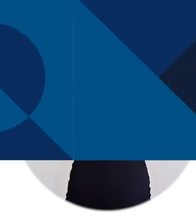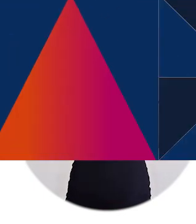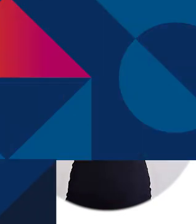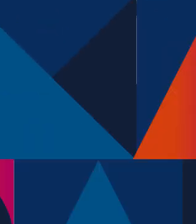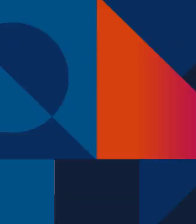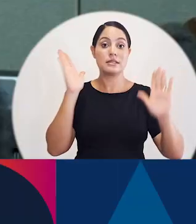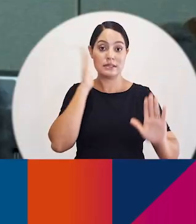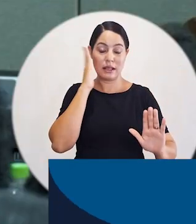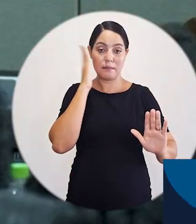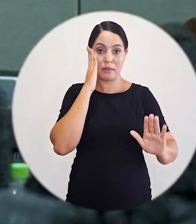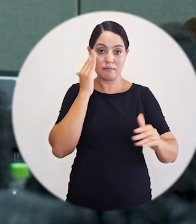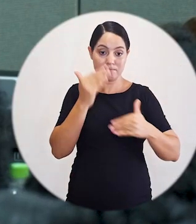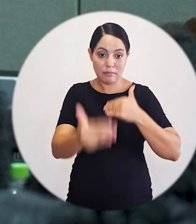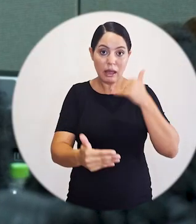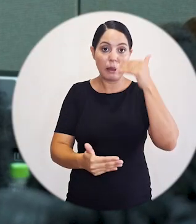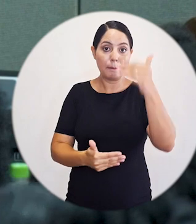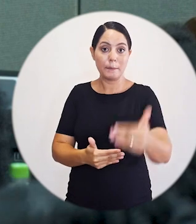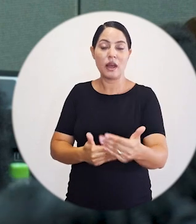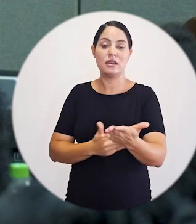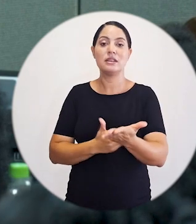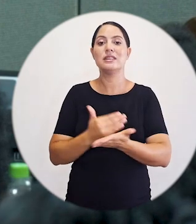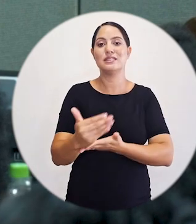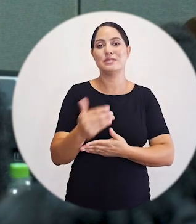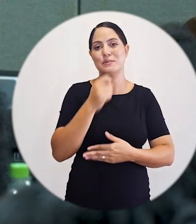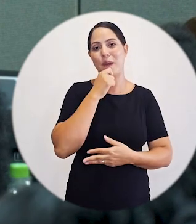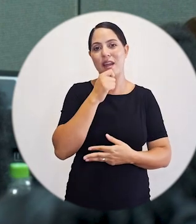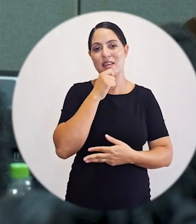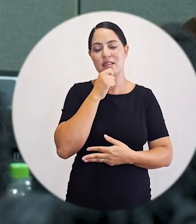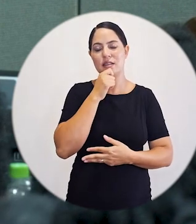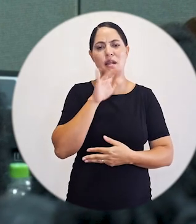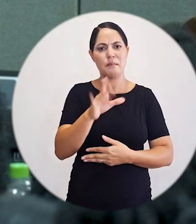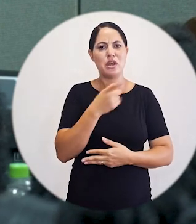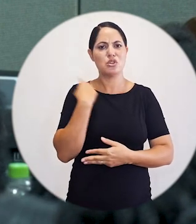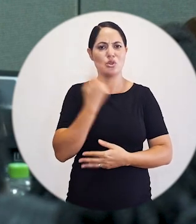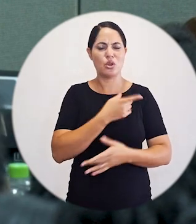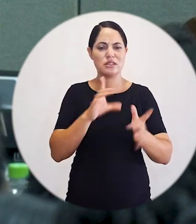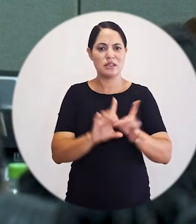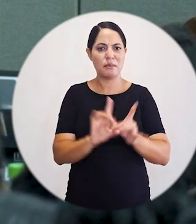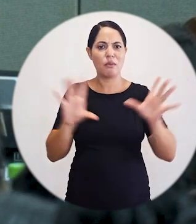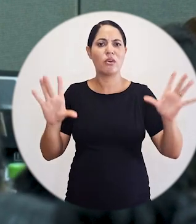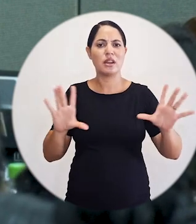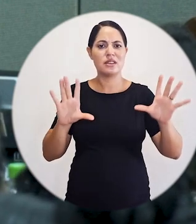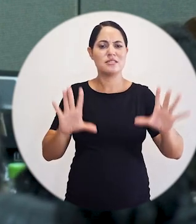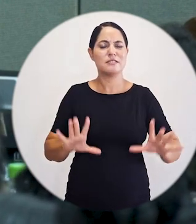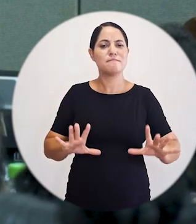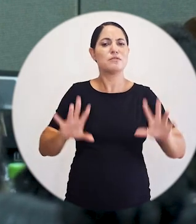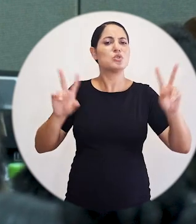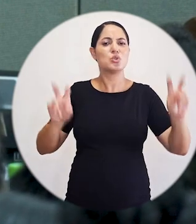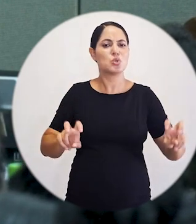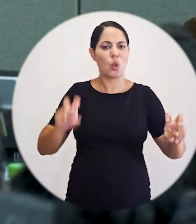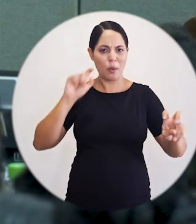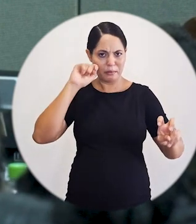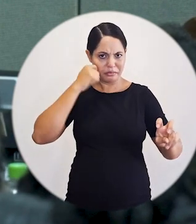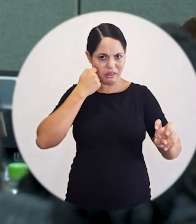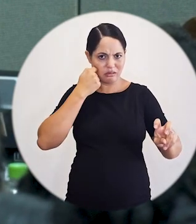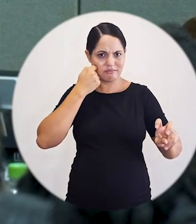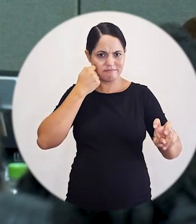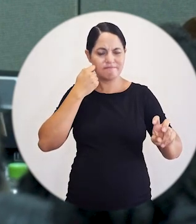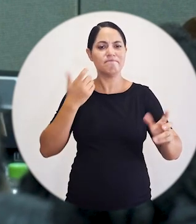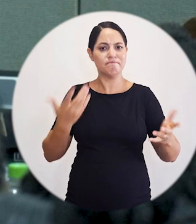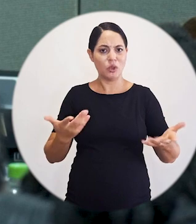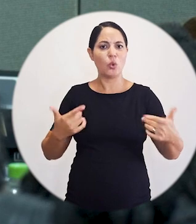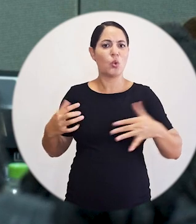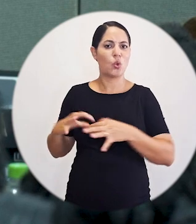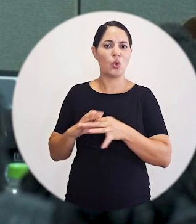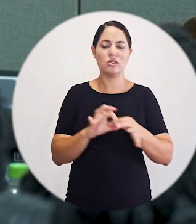passo. Pensar as relações raciais na advocacia exige revisitar o mito da democracia racial. O Brasil é